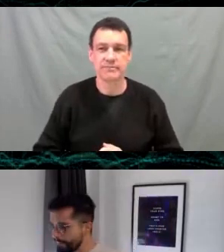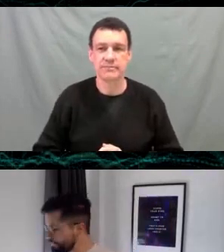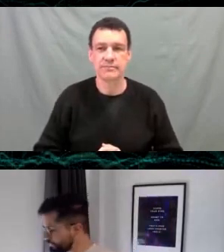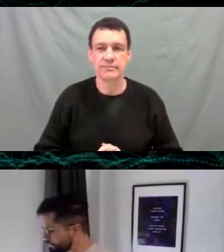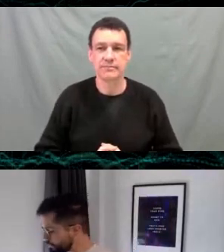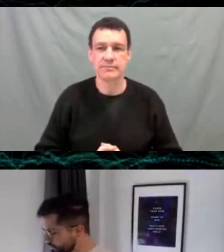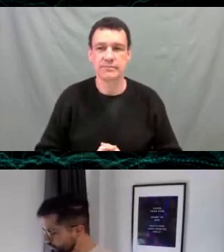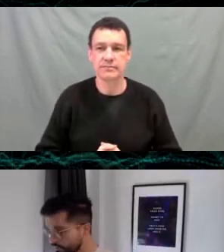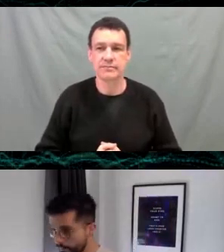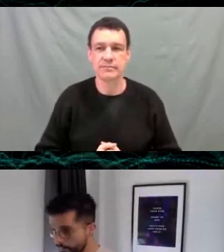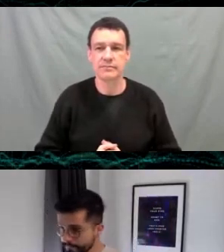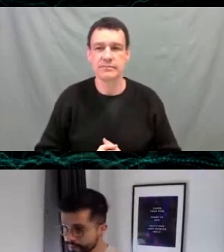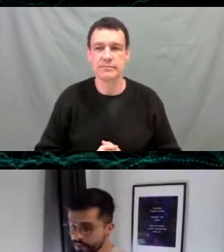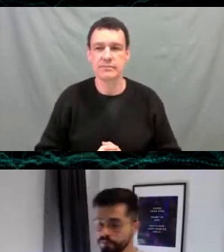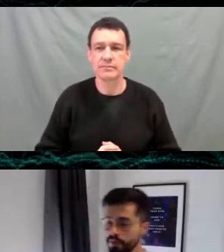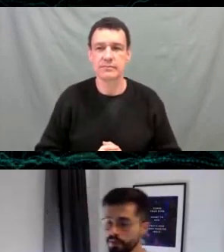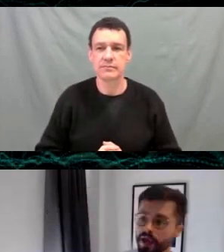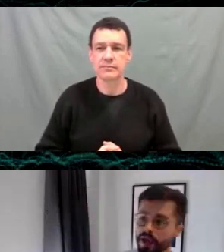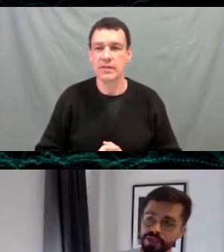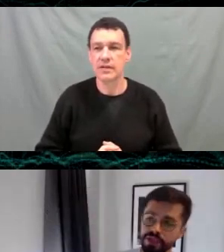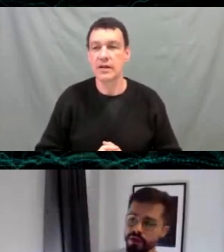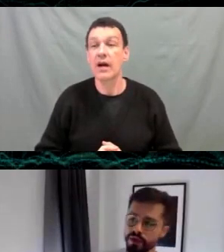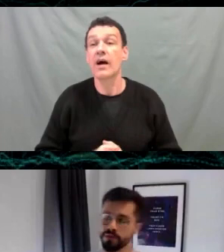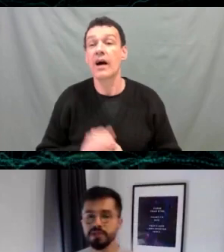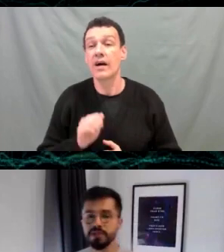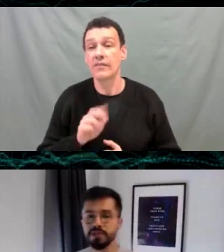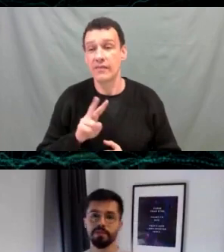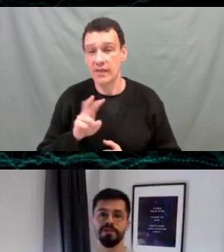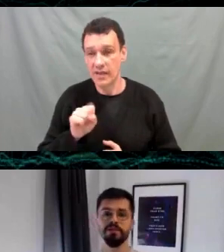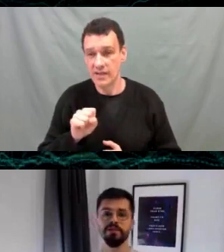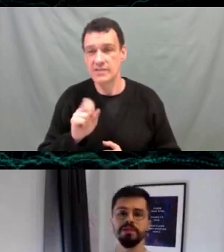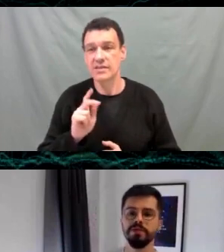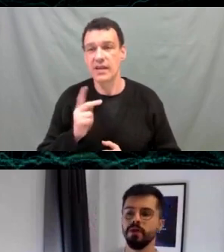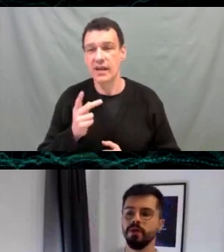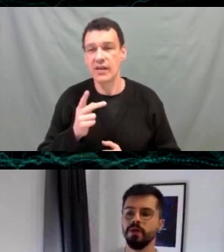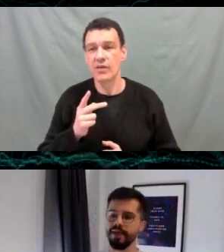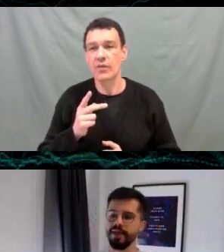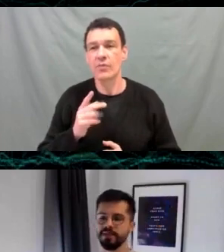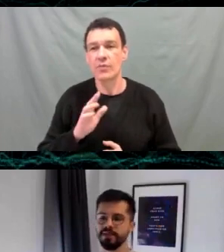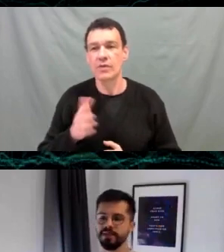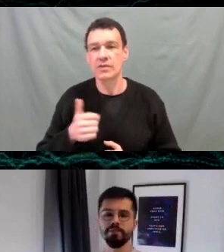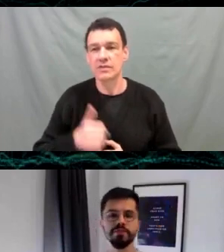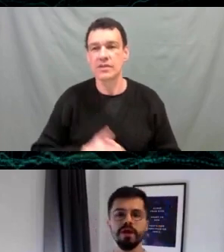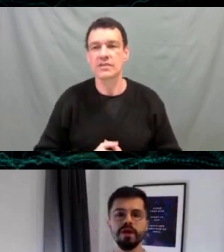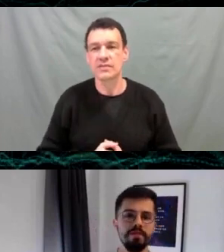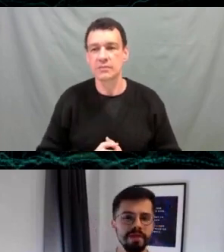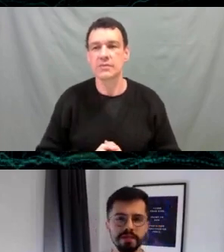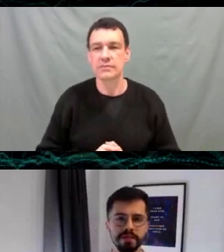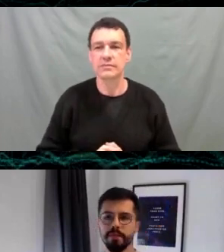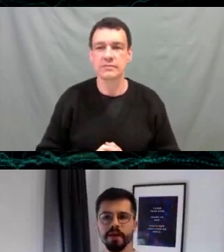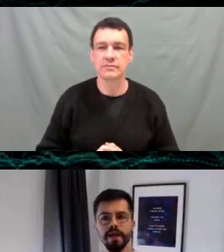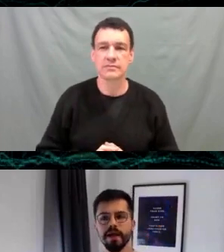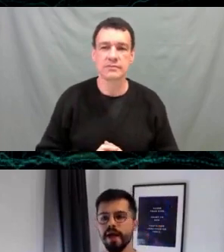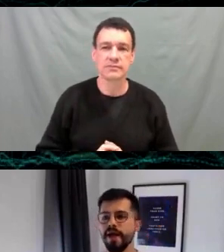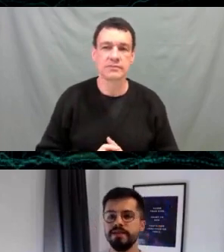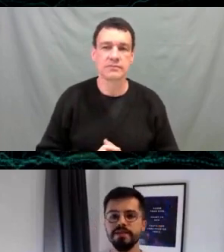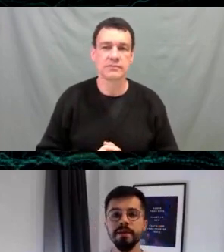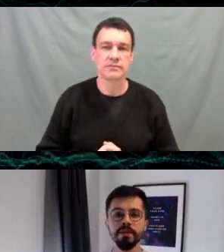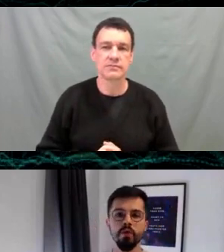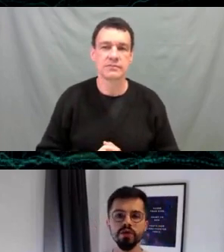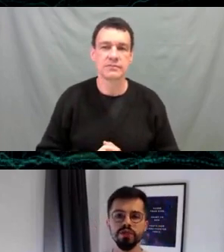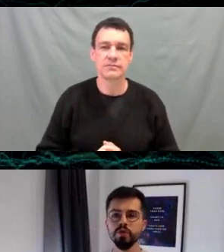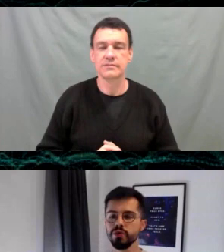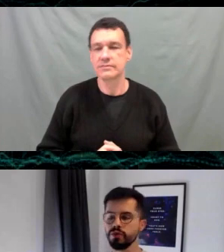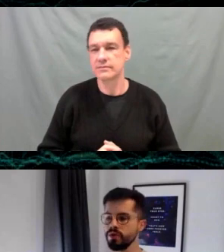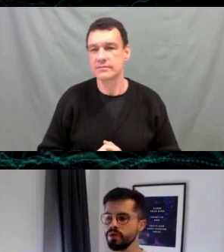E aí Oi e o legal disso é que você precisa fazer uma PS2 tá pessoal é existe exemplos para BPC para e